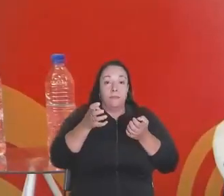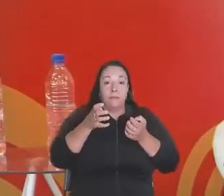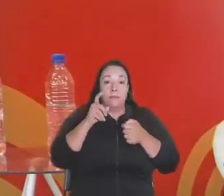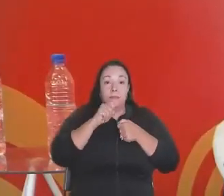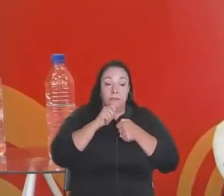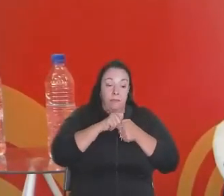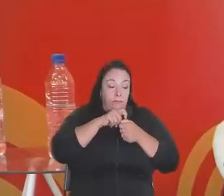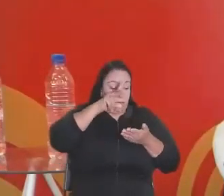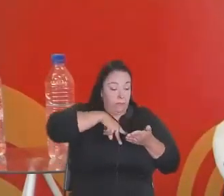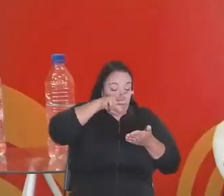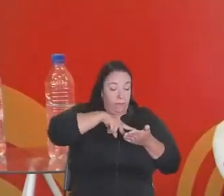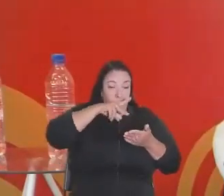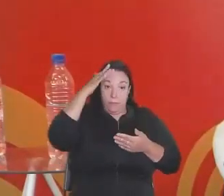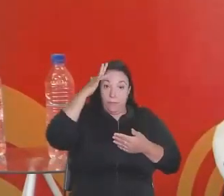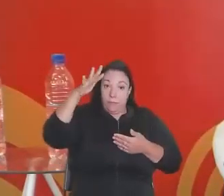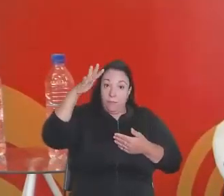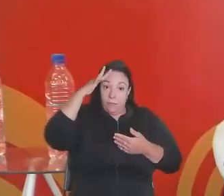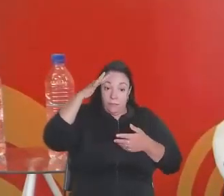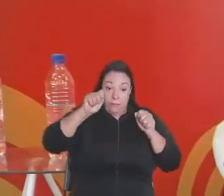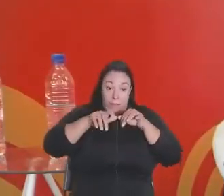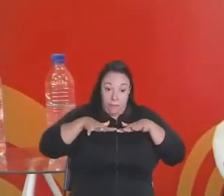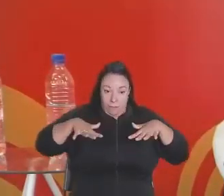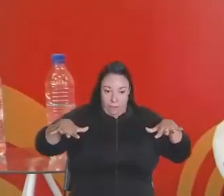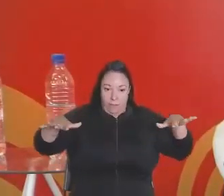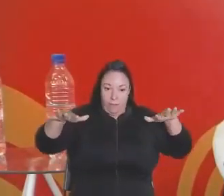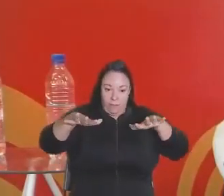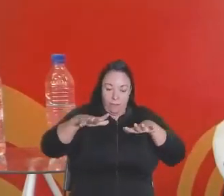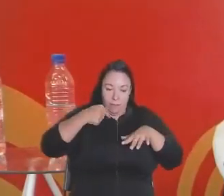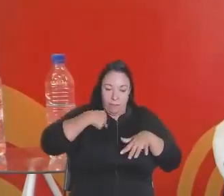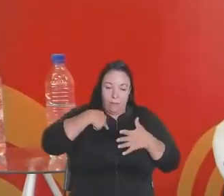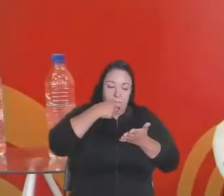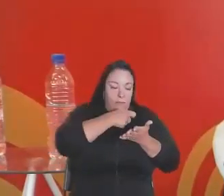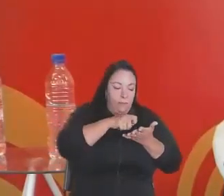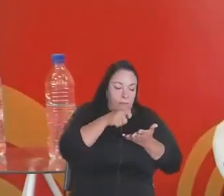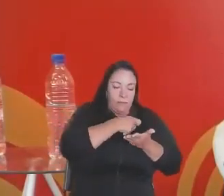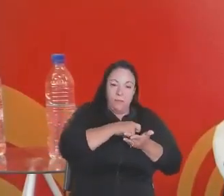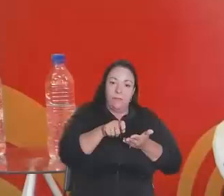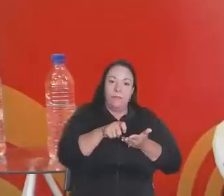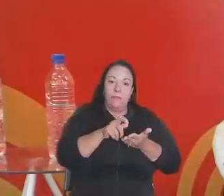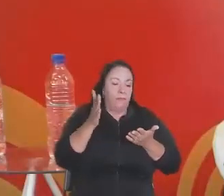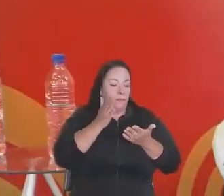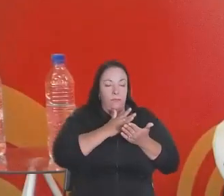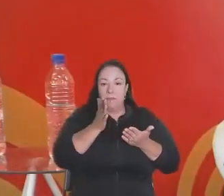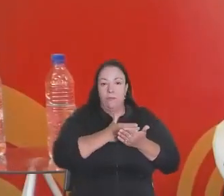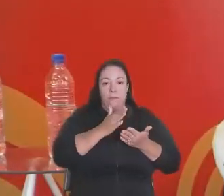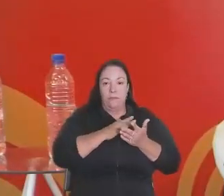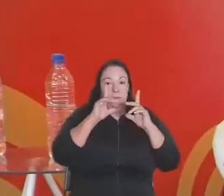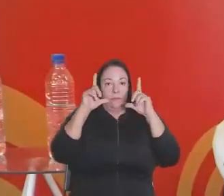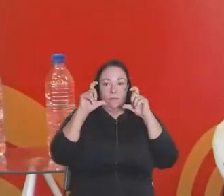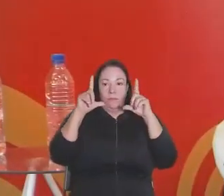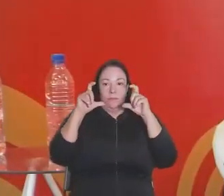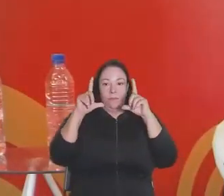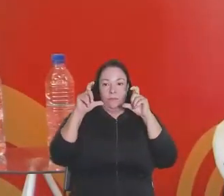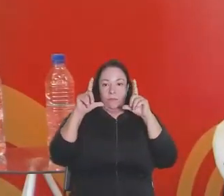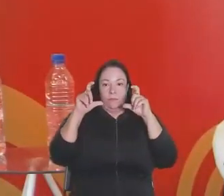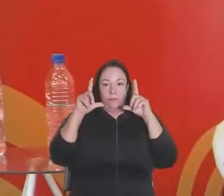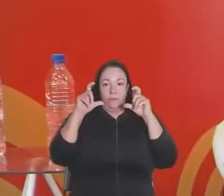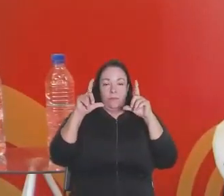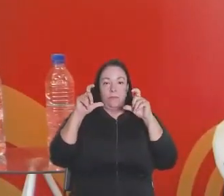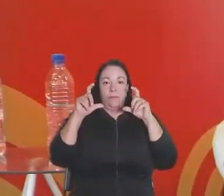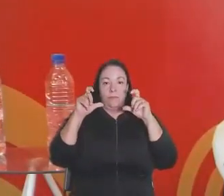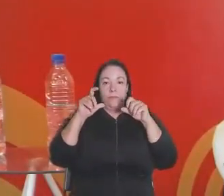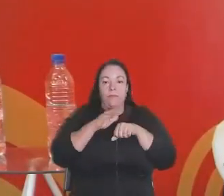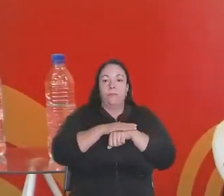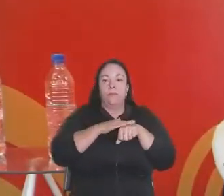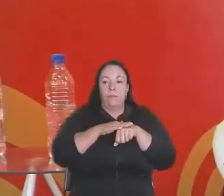se eu fosse o leitor, imaginando aquela cena que eu estou registrando. Tanto é que no livro eu não quis colocar nenhuma foto. Até o França está aqui, nós